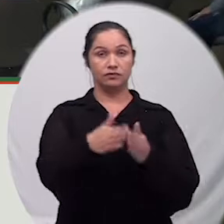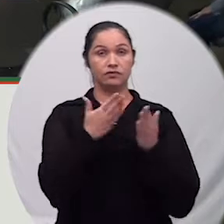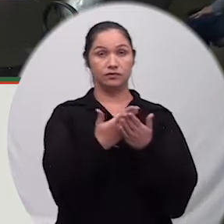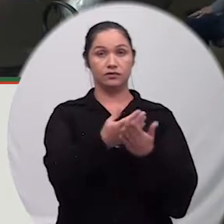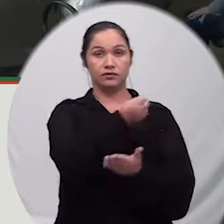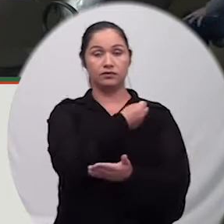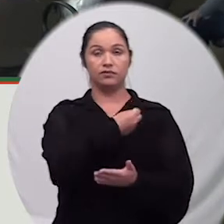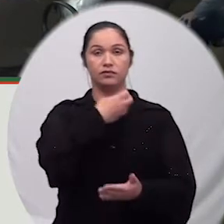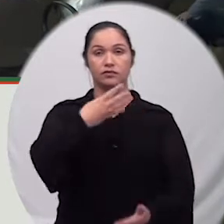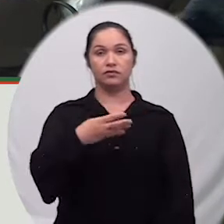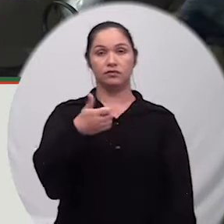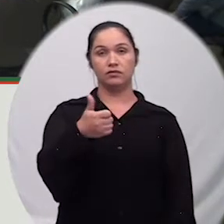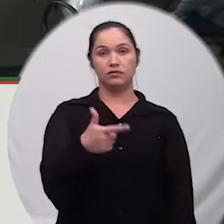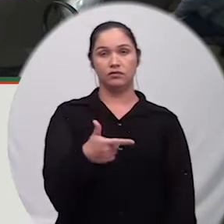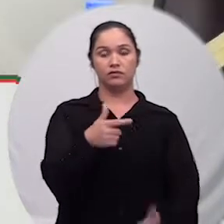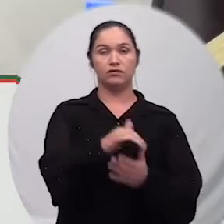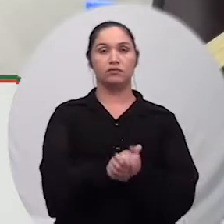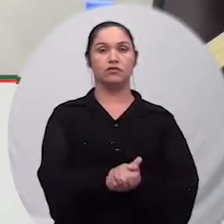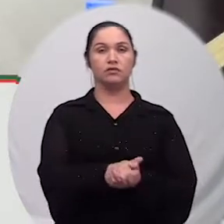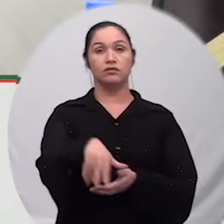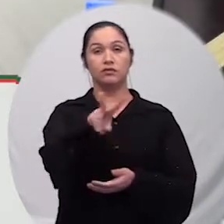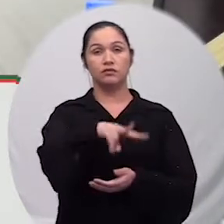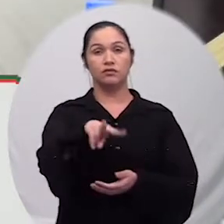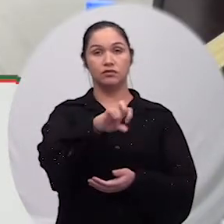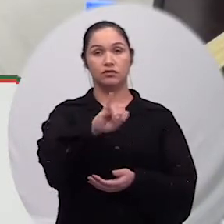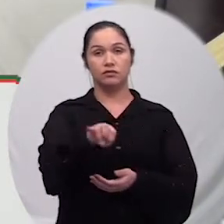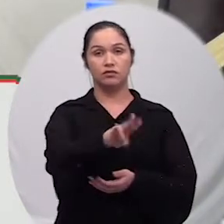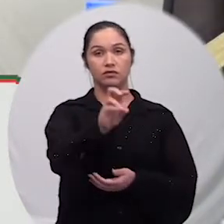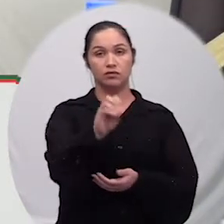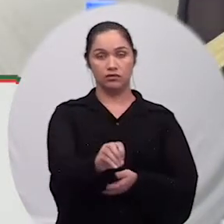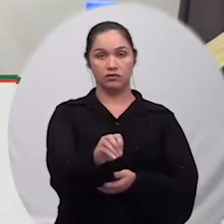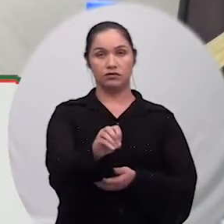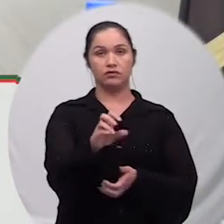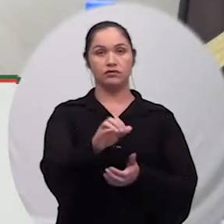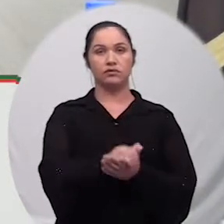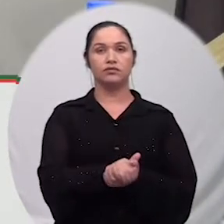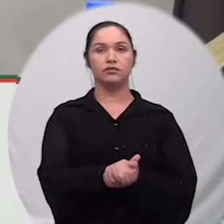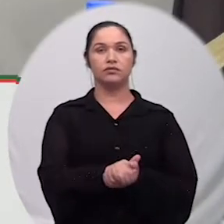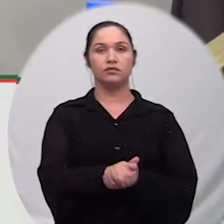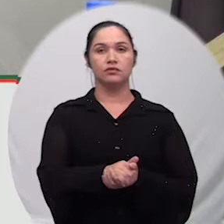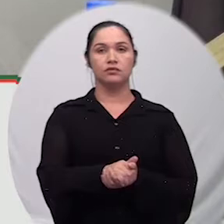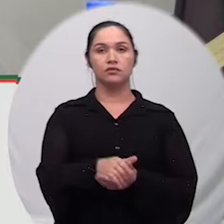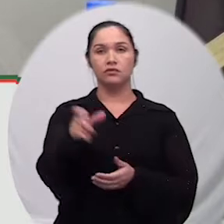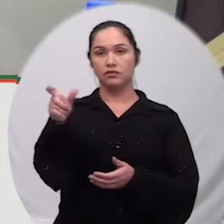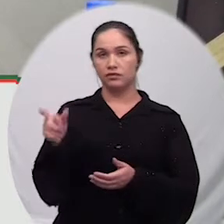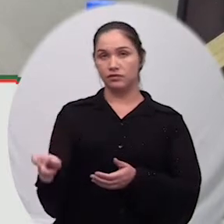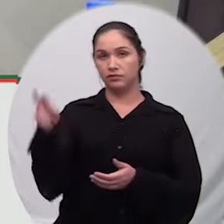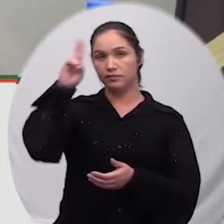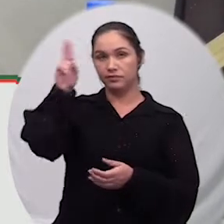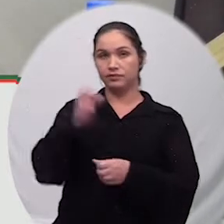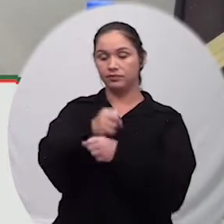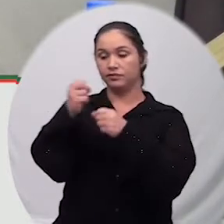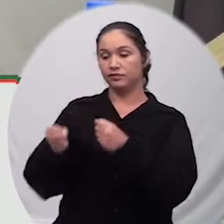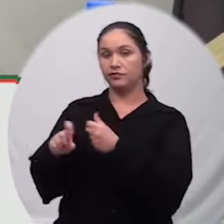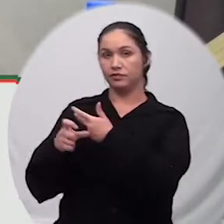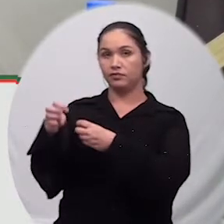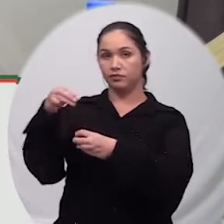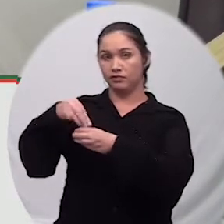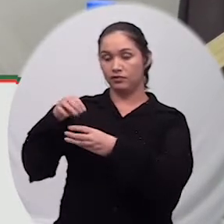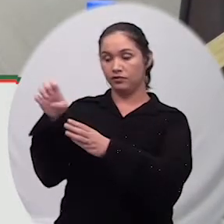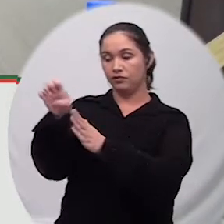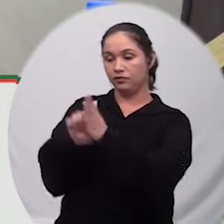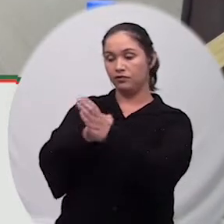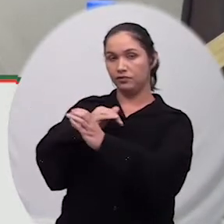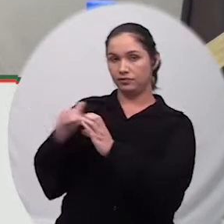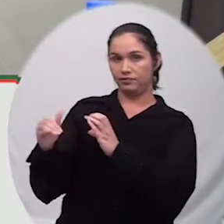Requerimento número 412/18, autoria vereadora Júlio Kaminski. Assunto: envio de expediente ao chefe do Poder Executivo